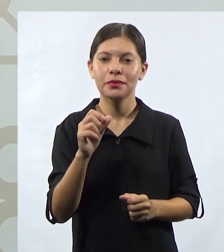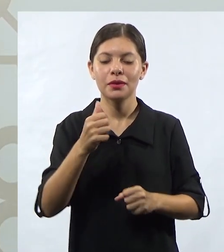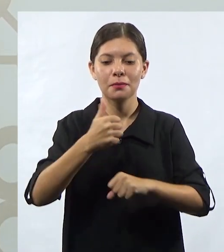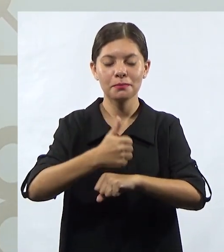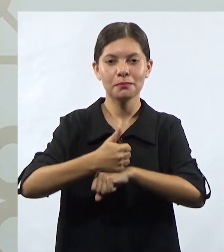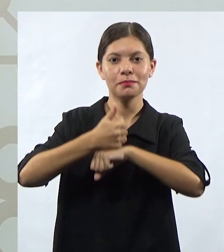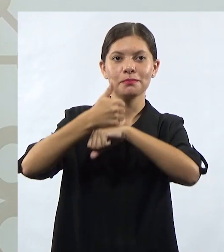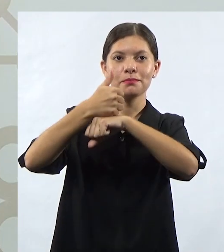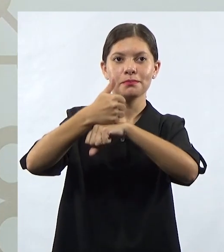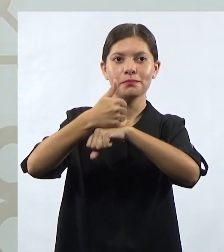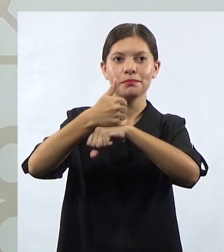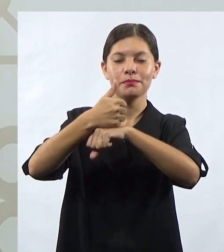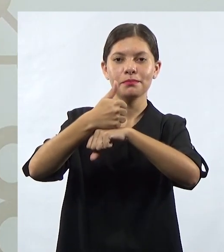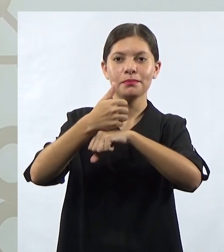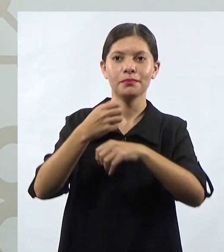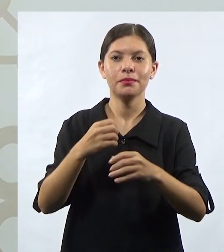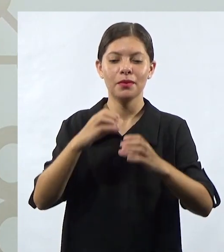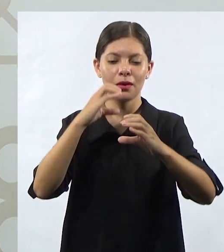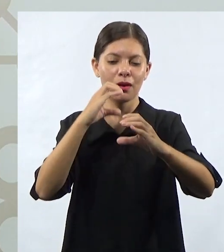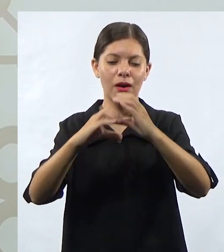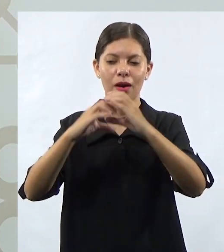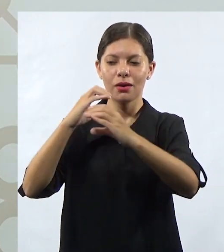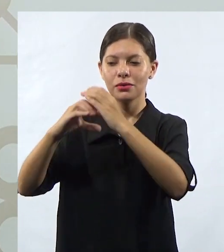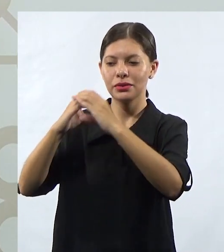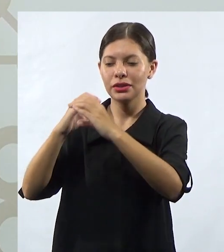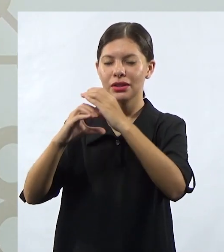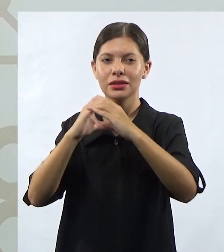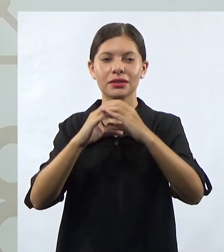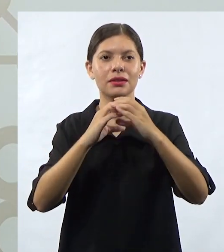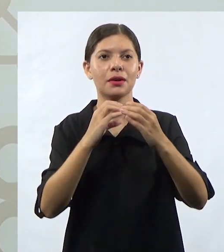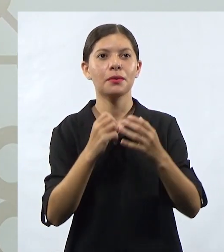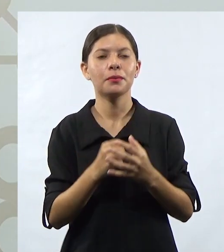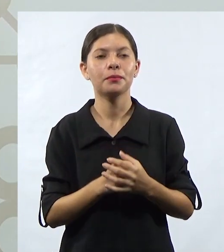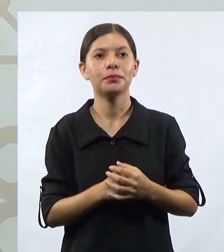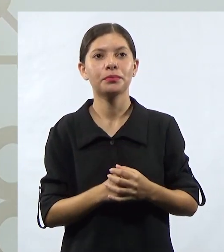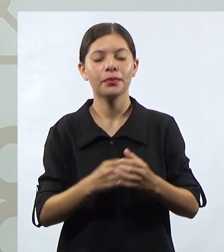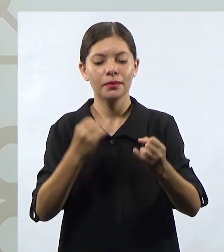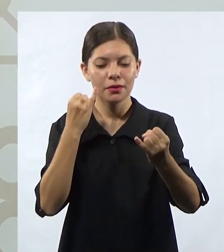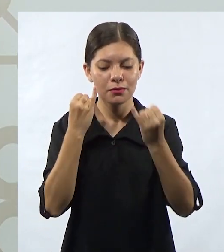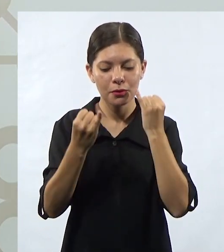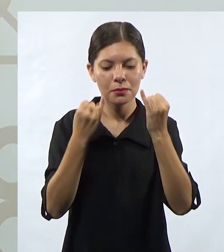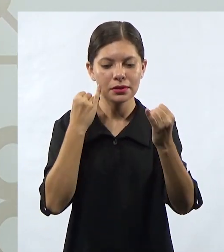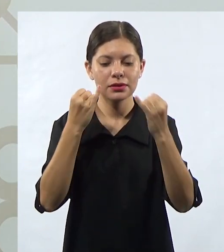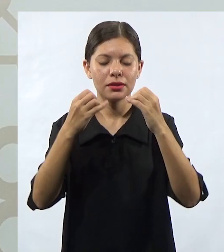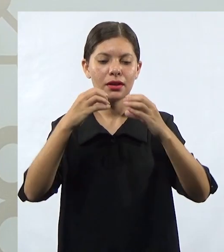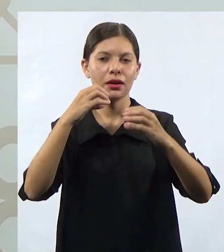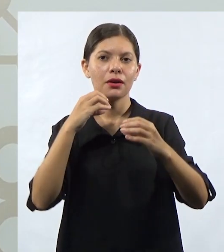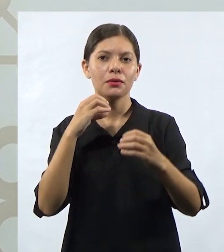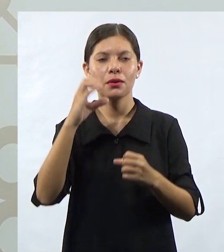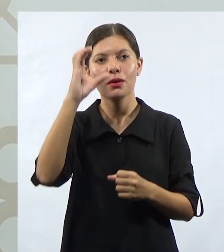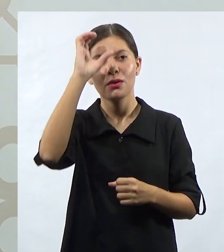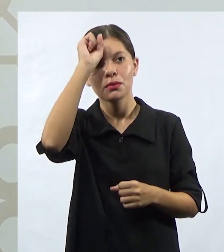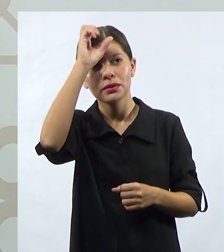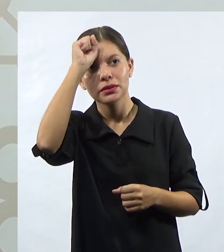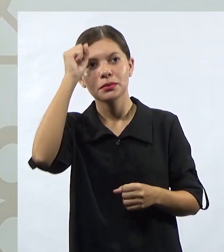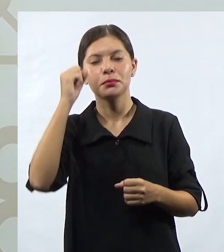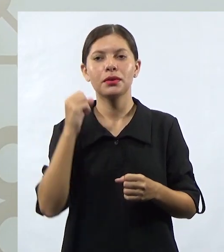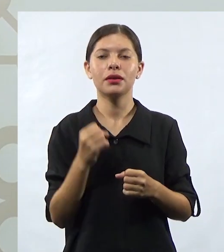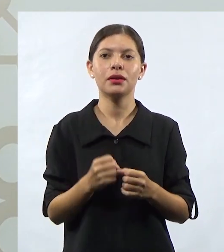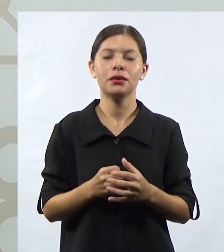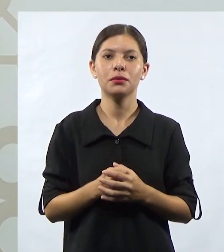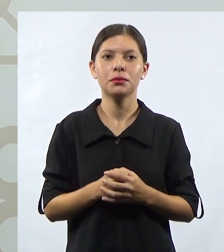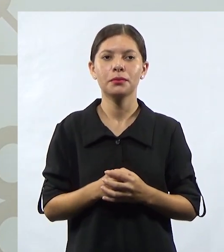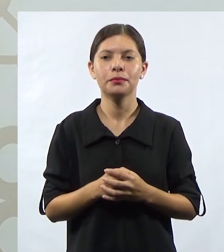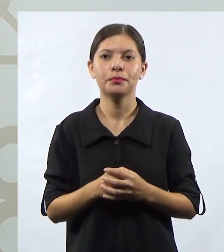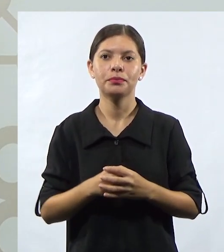promove a comunicação de informação, conhecimento, dados,